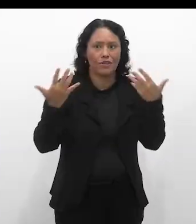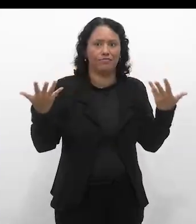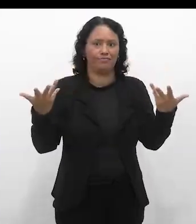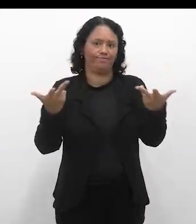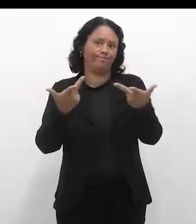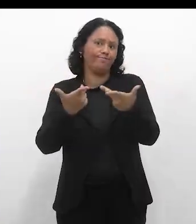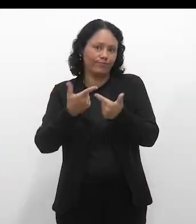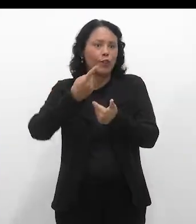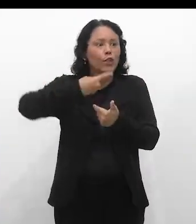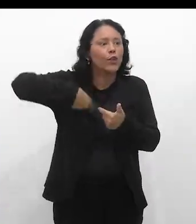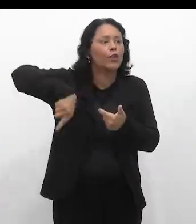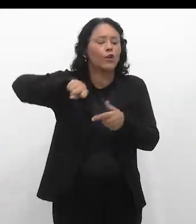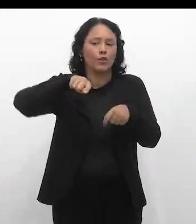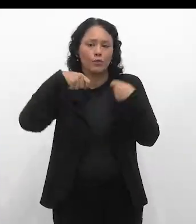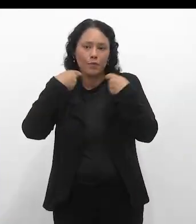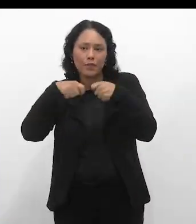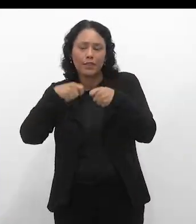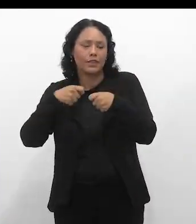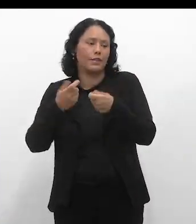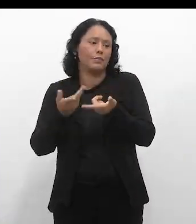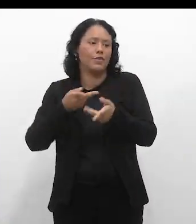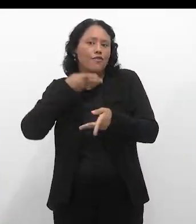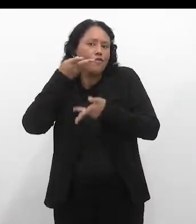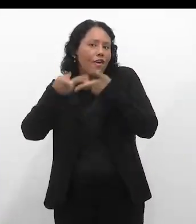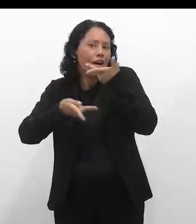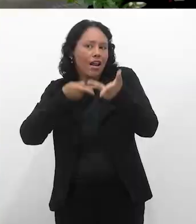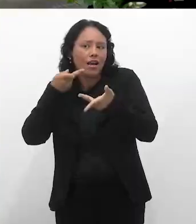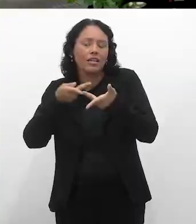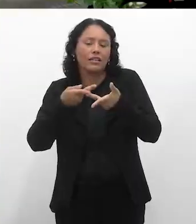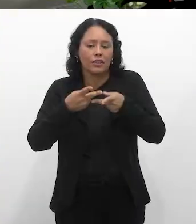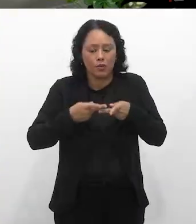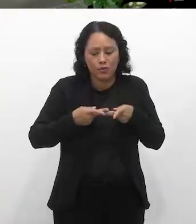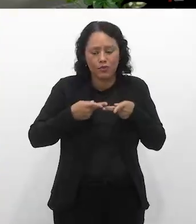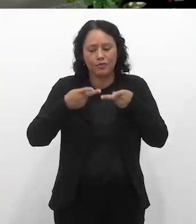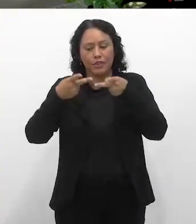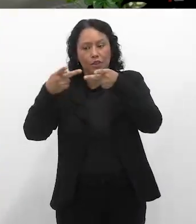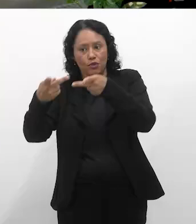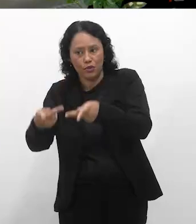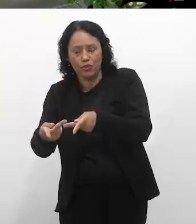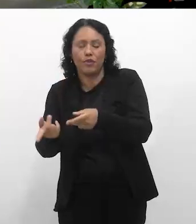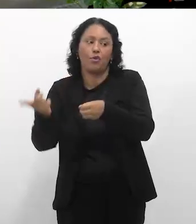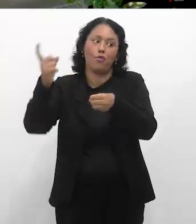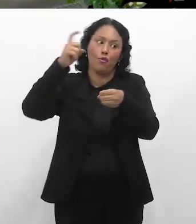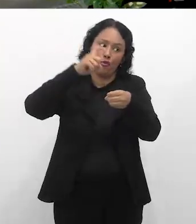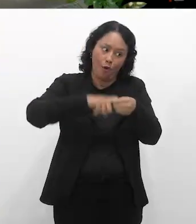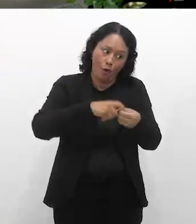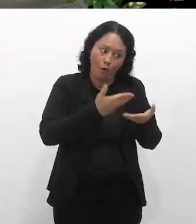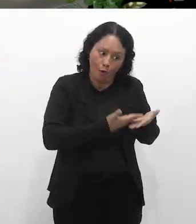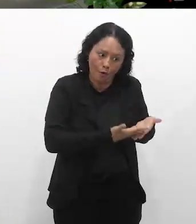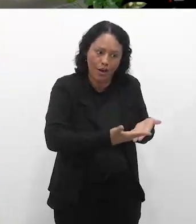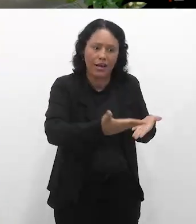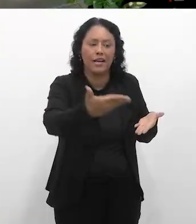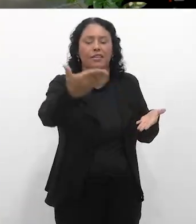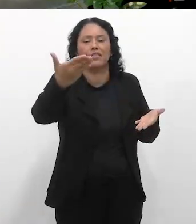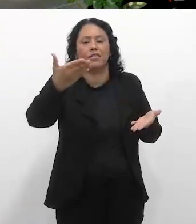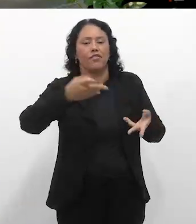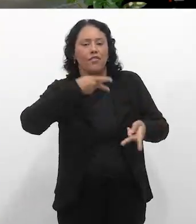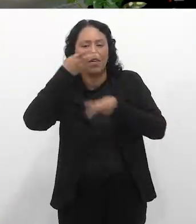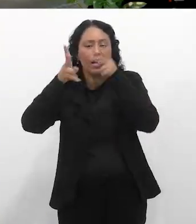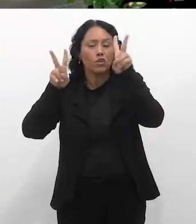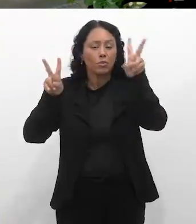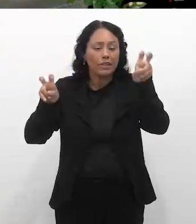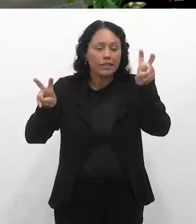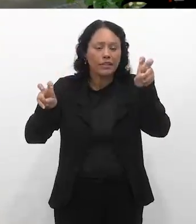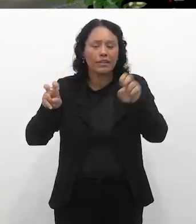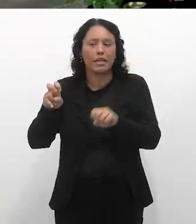tantas informações e para tanto que a gente ainda precisa falar. Então já deixa aqui o convite feito, voltem, claro. Vamos falar